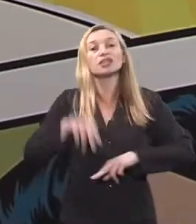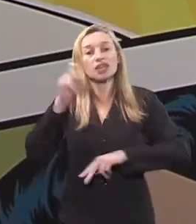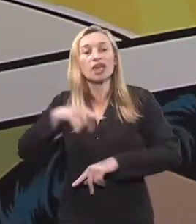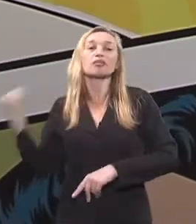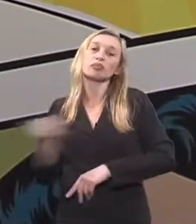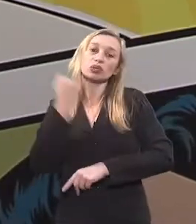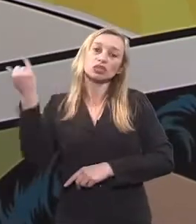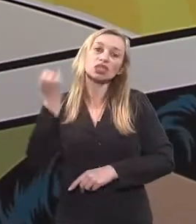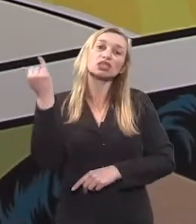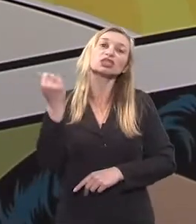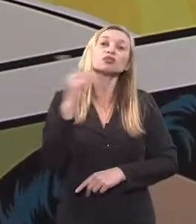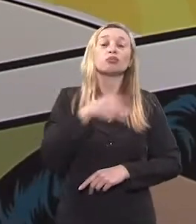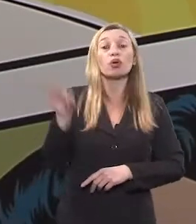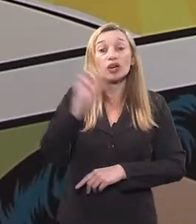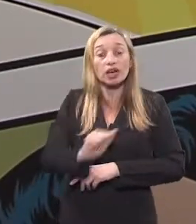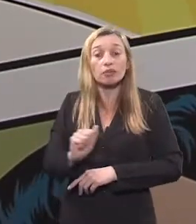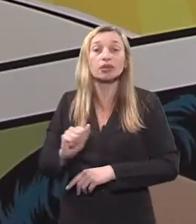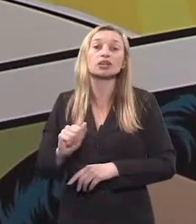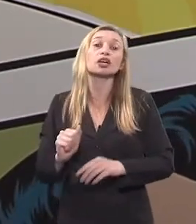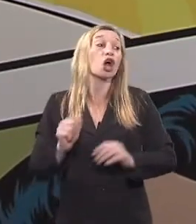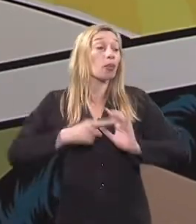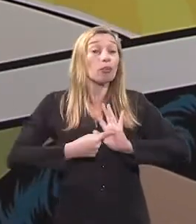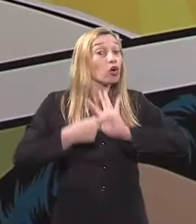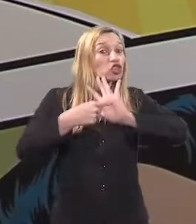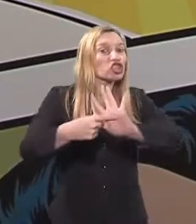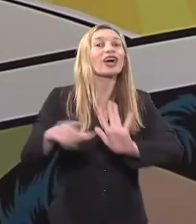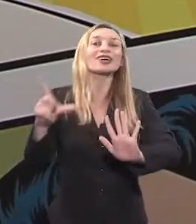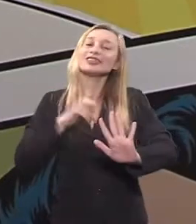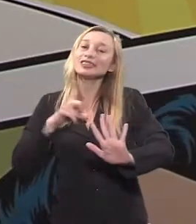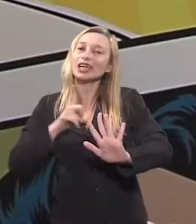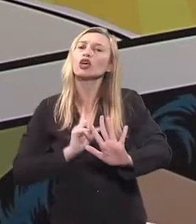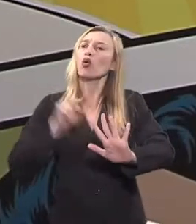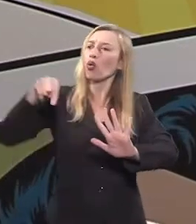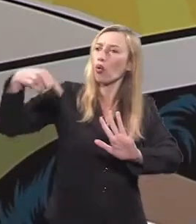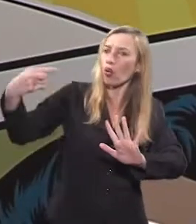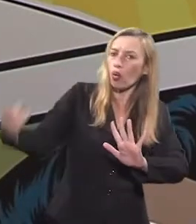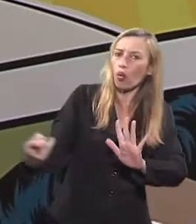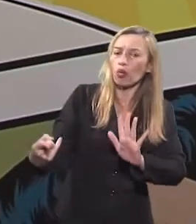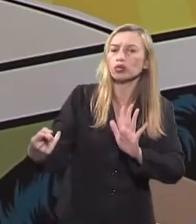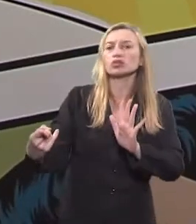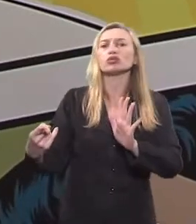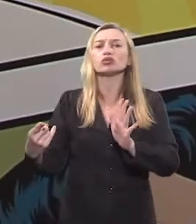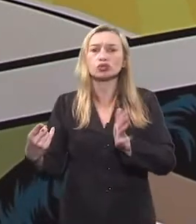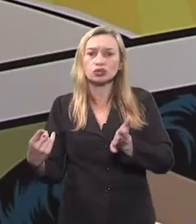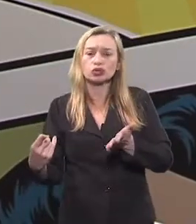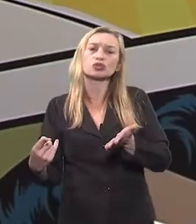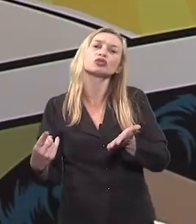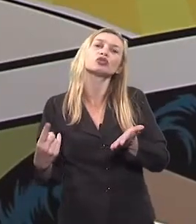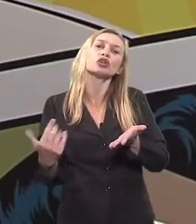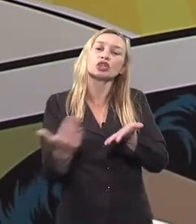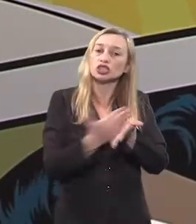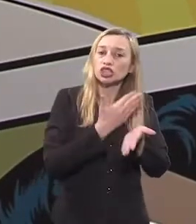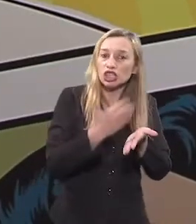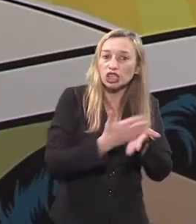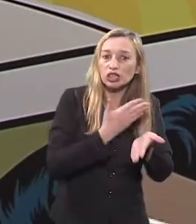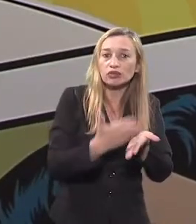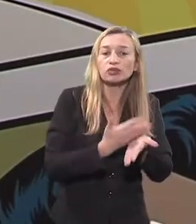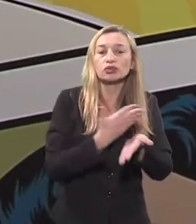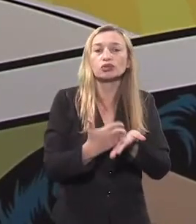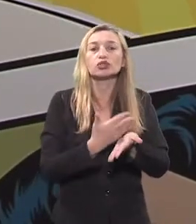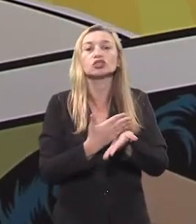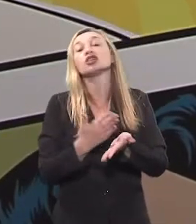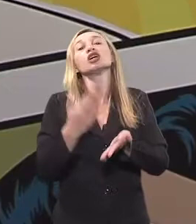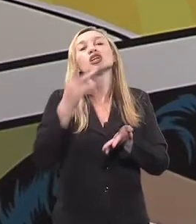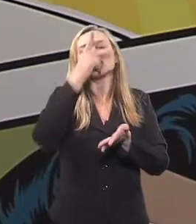um programa como esse mostrar que tem outras fontes de consulta